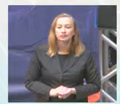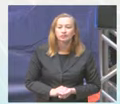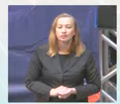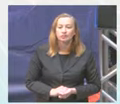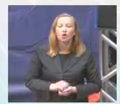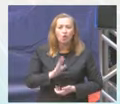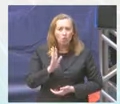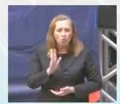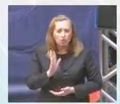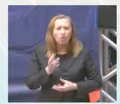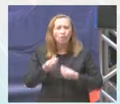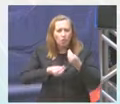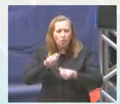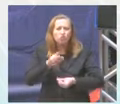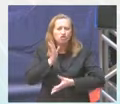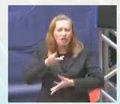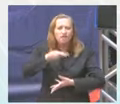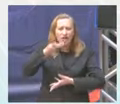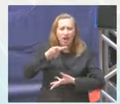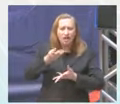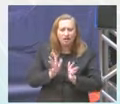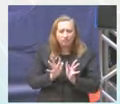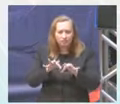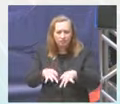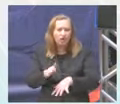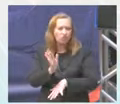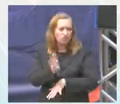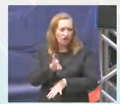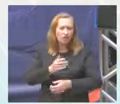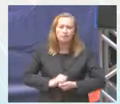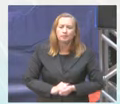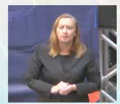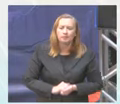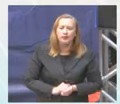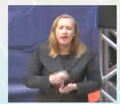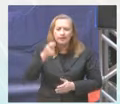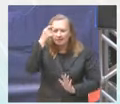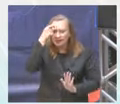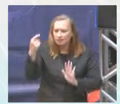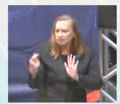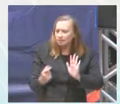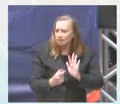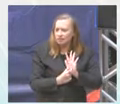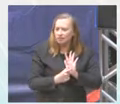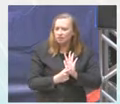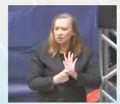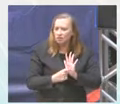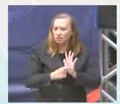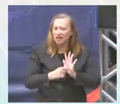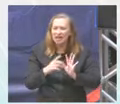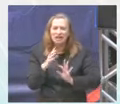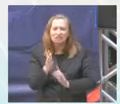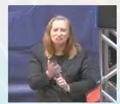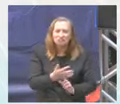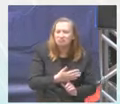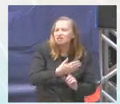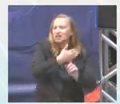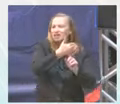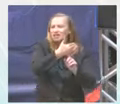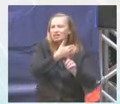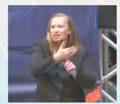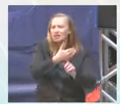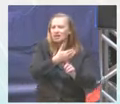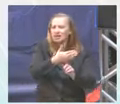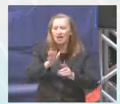Como eu disse aqui, né, já caminhando para o final, inteligência artificial, tecnologia, é